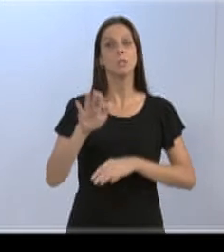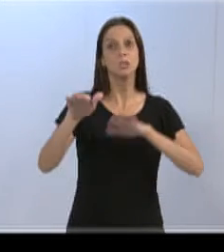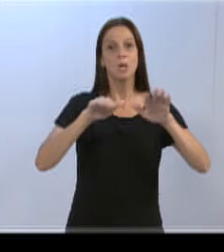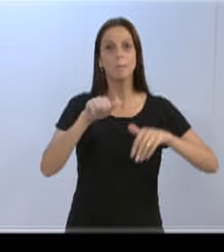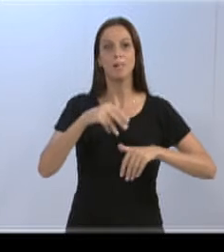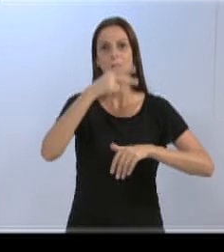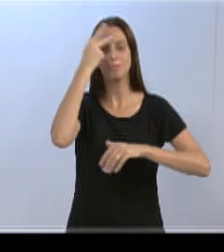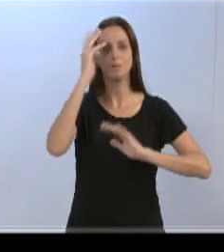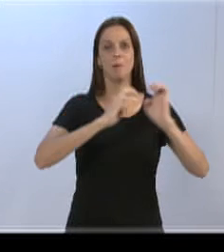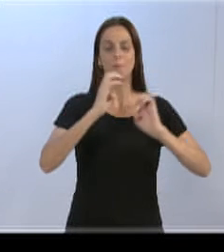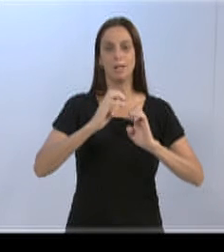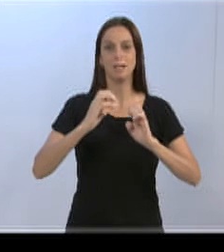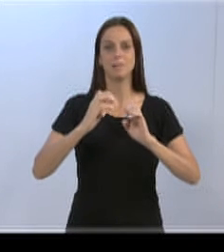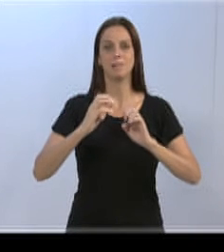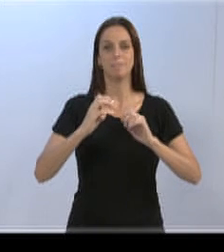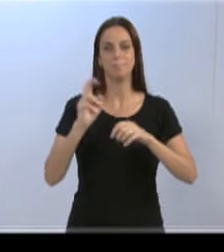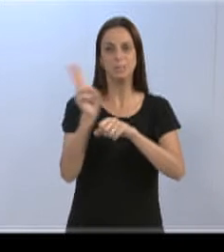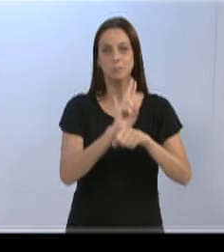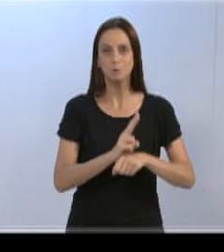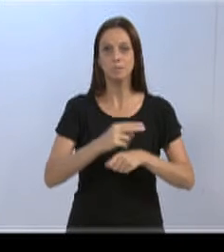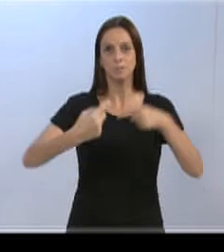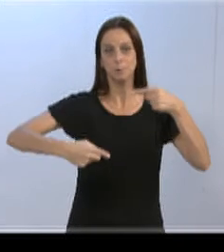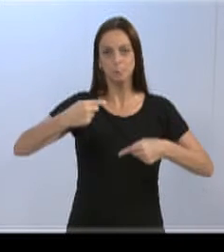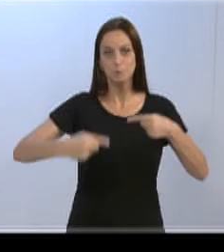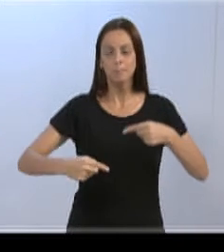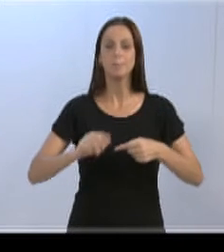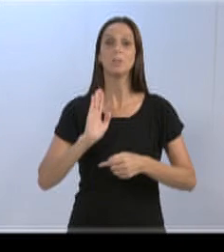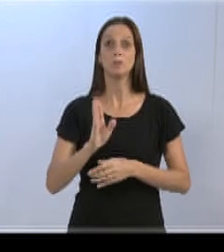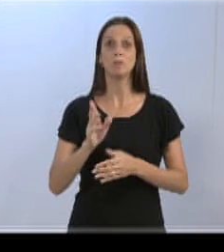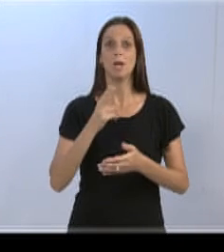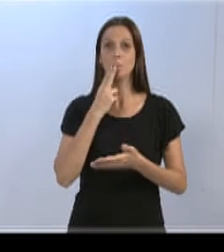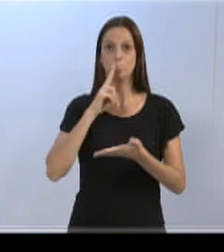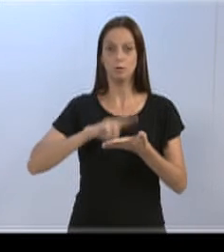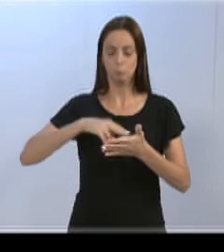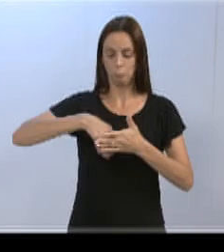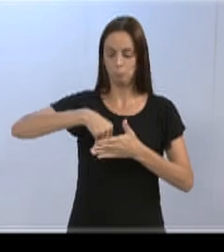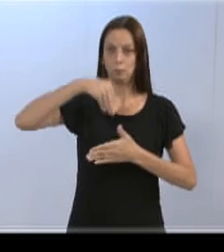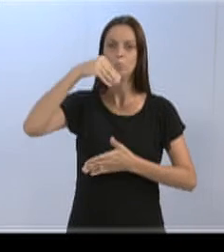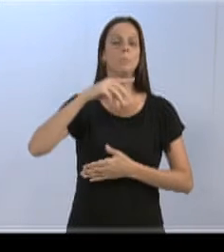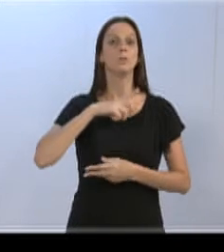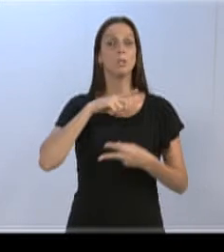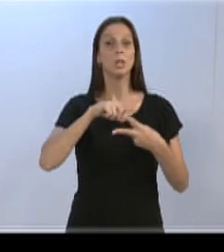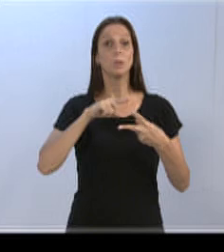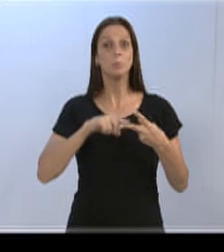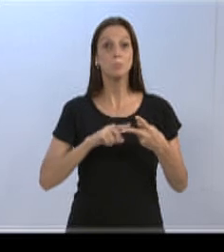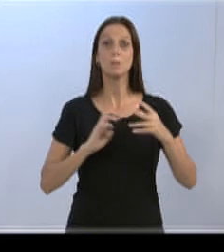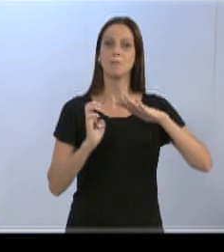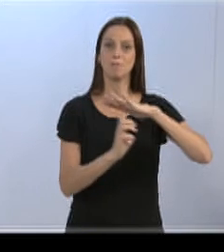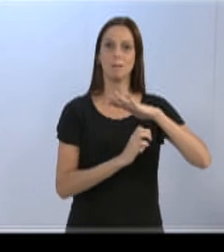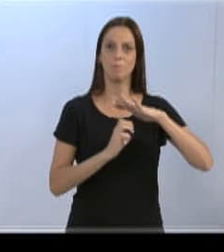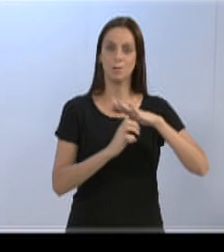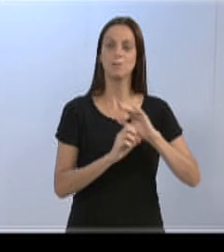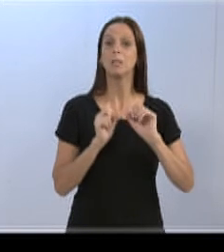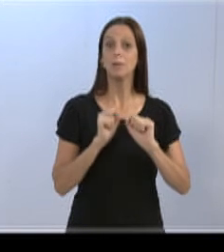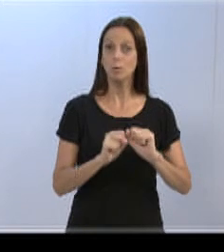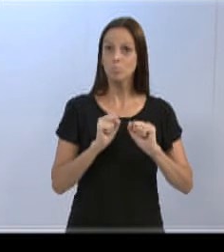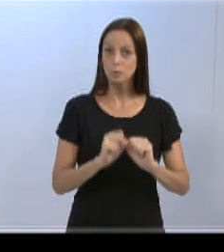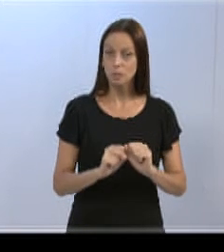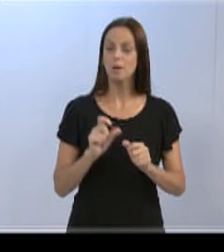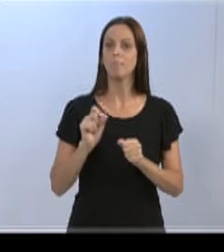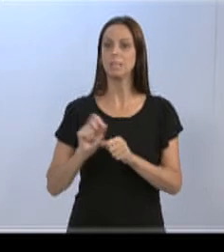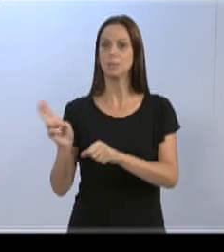No dia 7 de março, já abriram os envelopes e agora tinham 2 empresas que estavam habilitadas a prestar esse